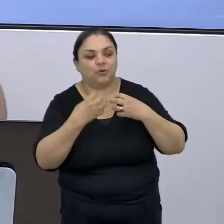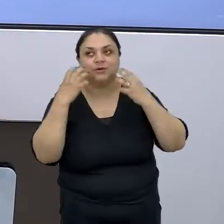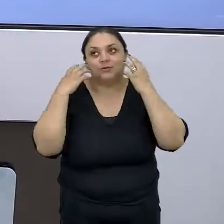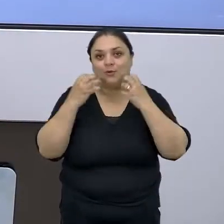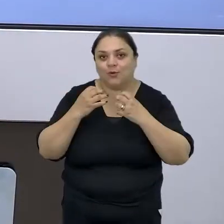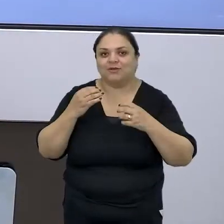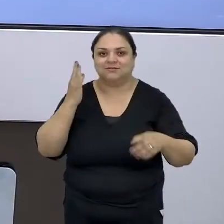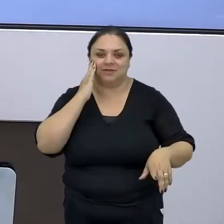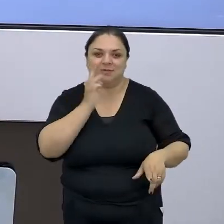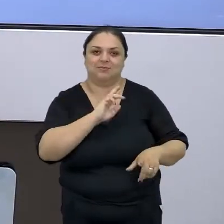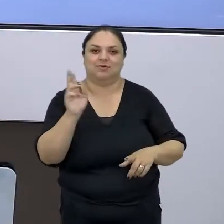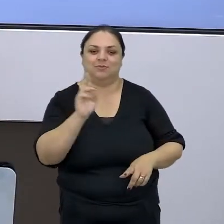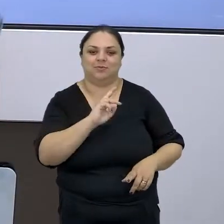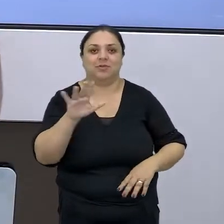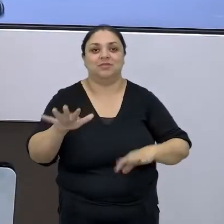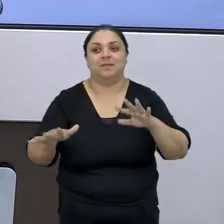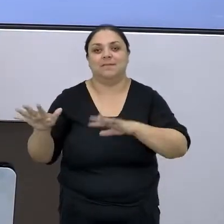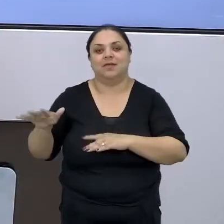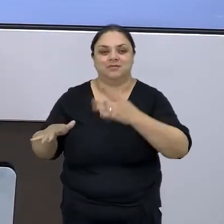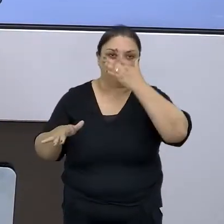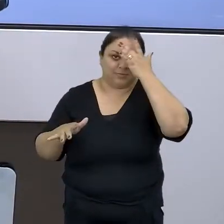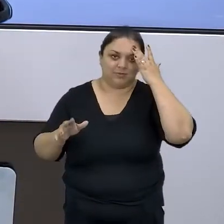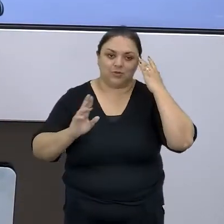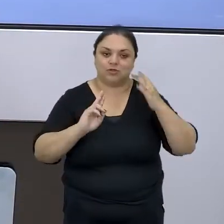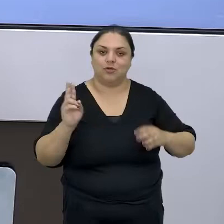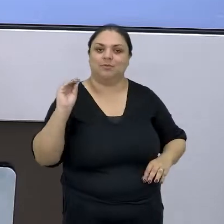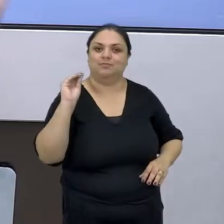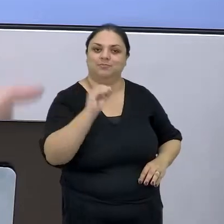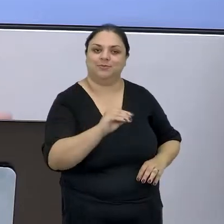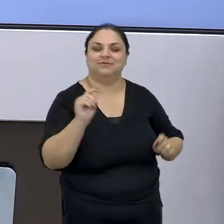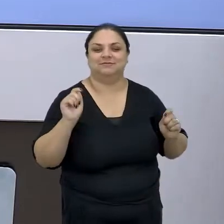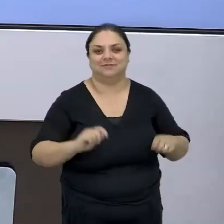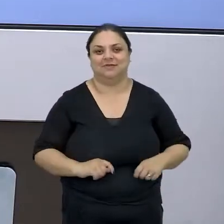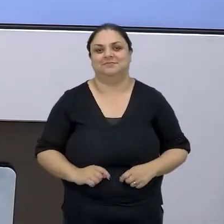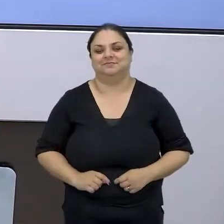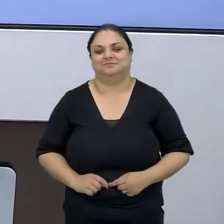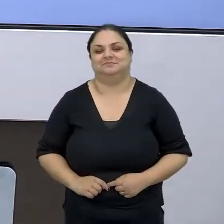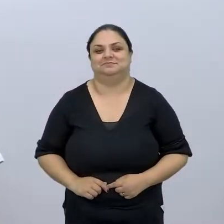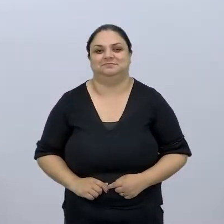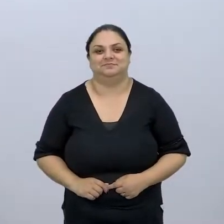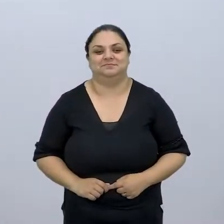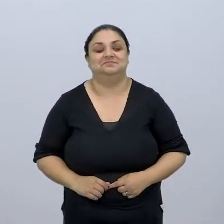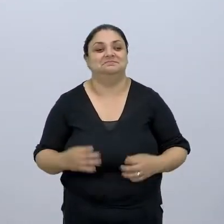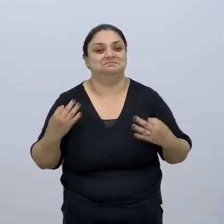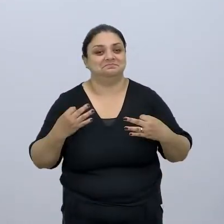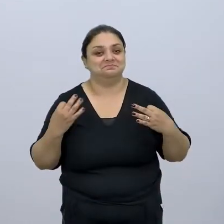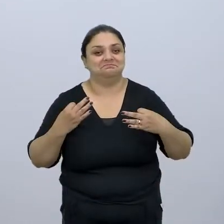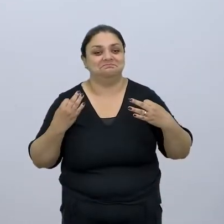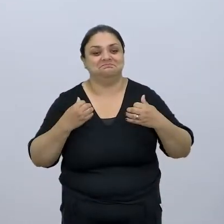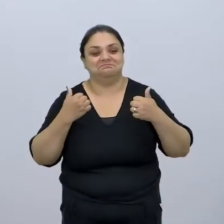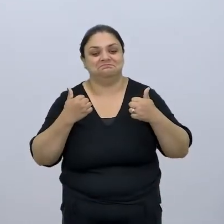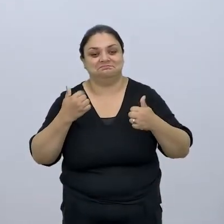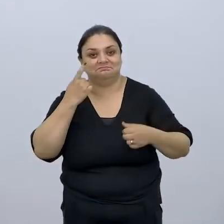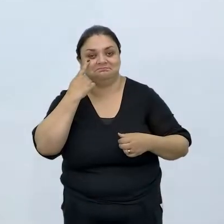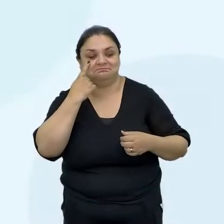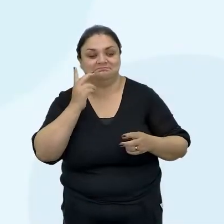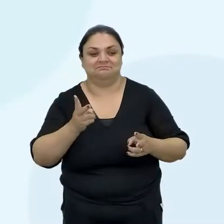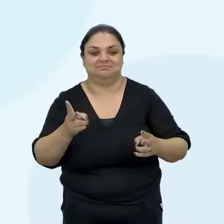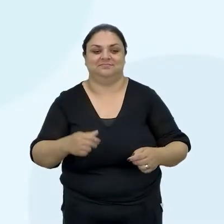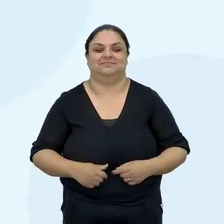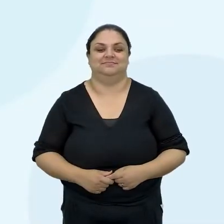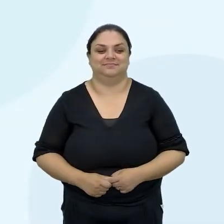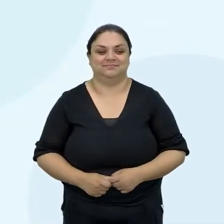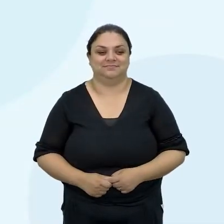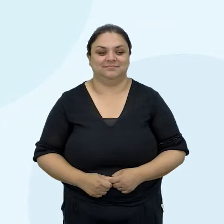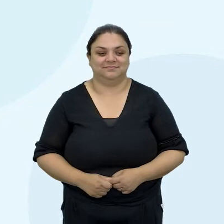mexendo, ele vai dar uma resposta diferente. Então, eu consigo montar isso no Scratch. Perfeito, perfeito. Então vamos lá. Olha só. E aí, ó.